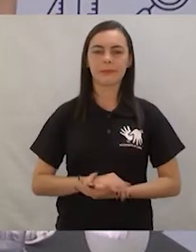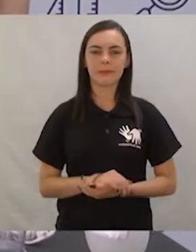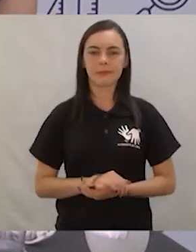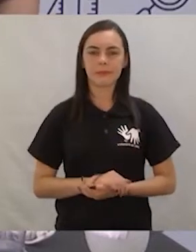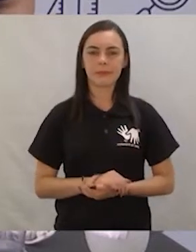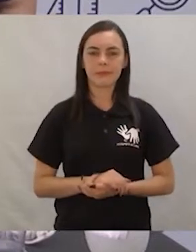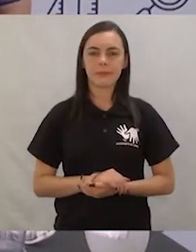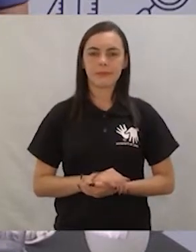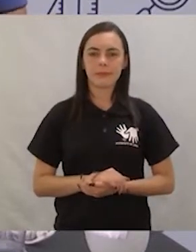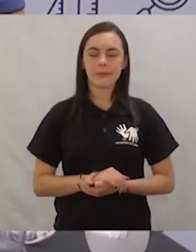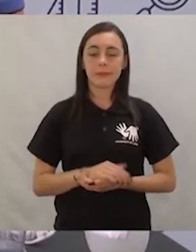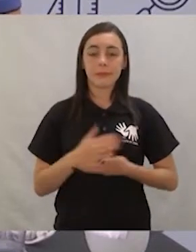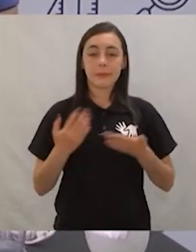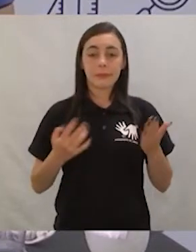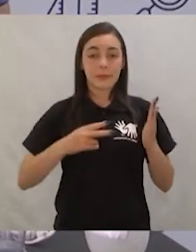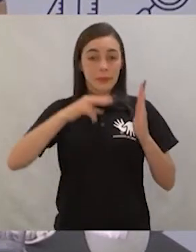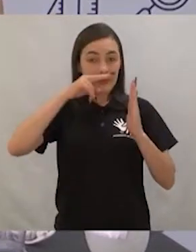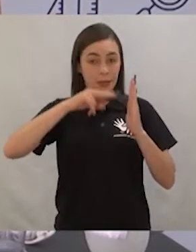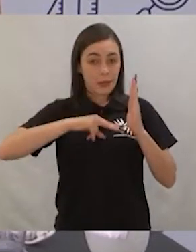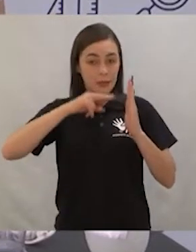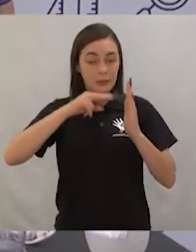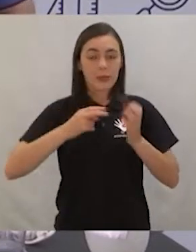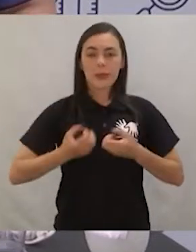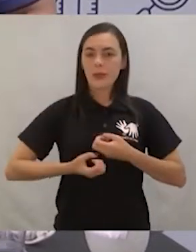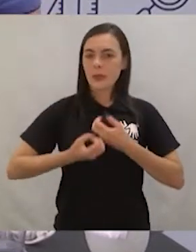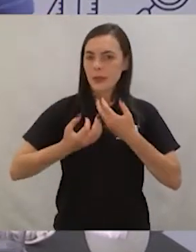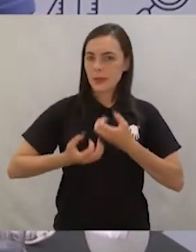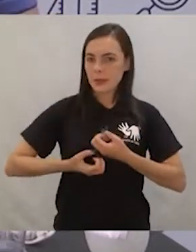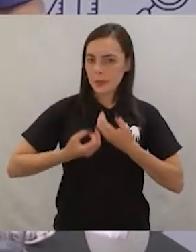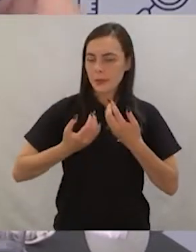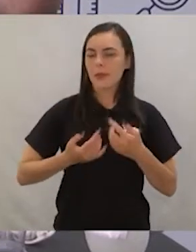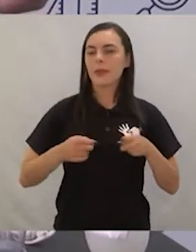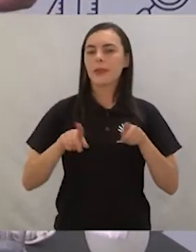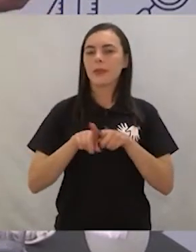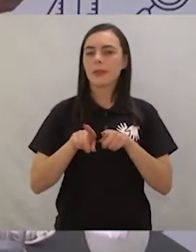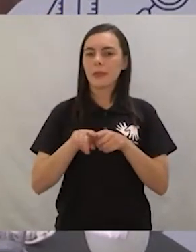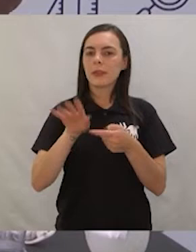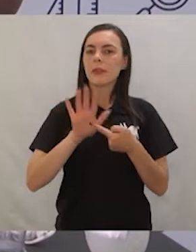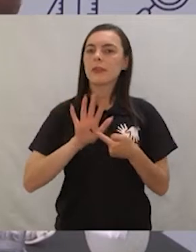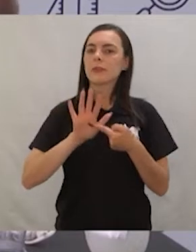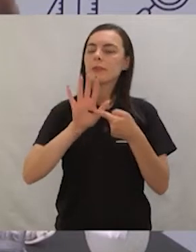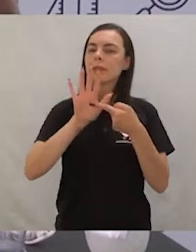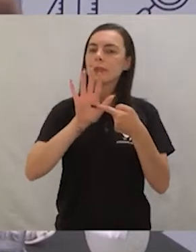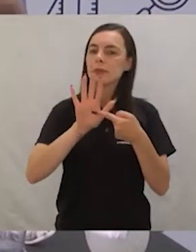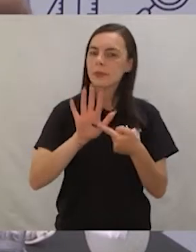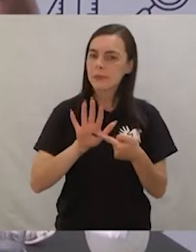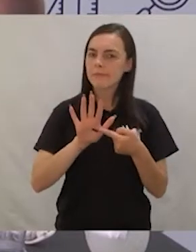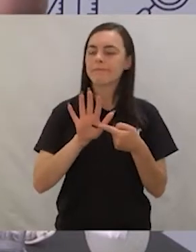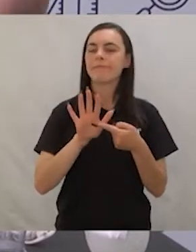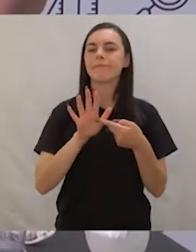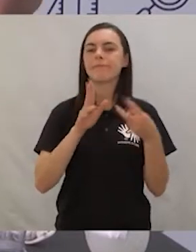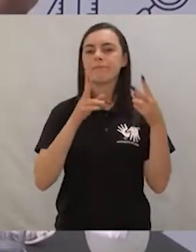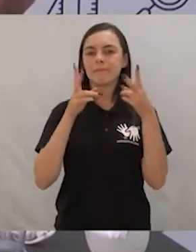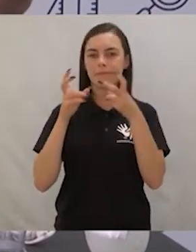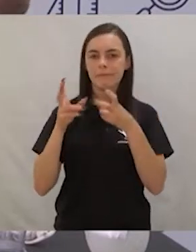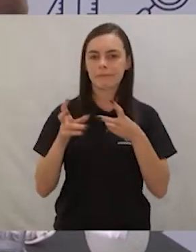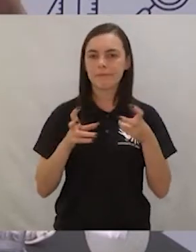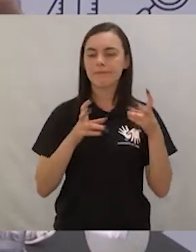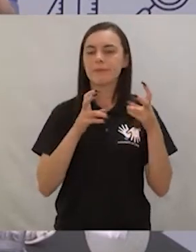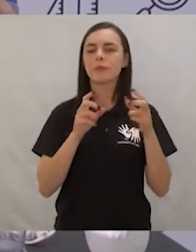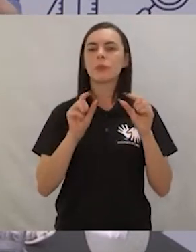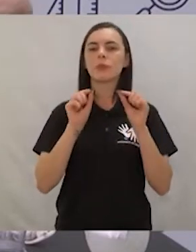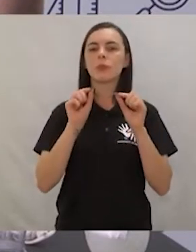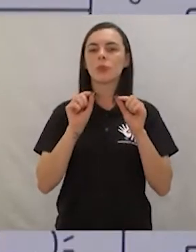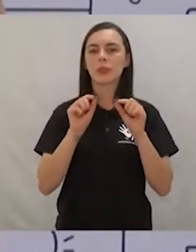rima. Então vamos reler agora a poesia e nós vamos estar mostrando para vocês, identificando